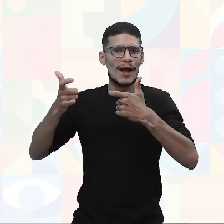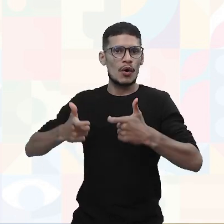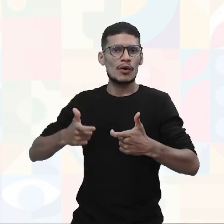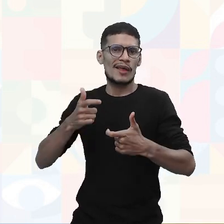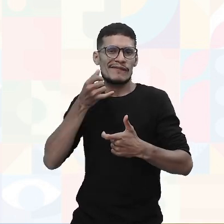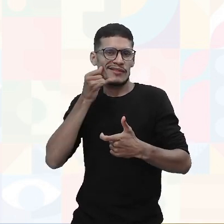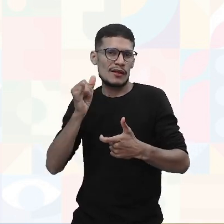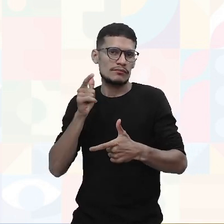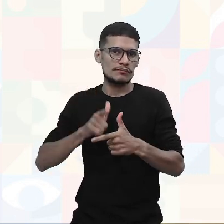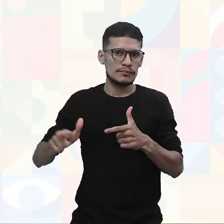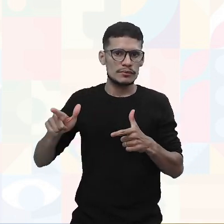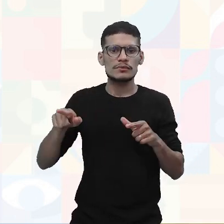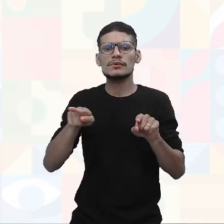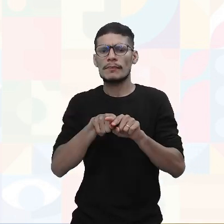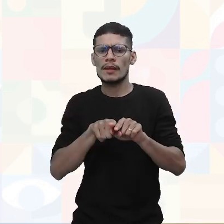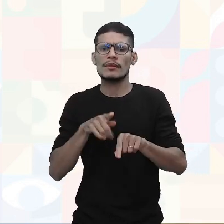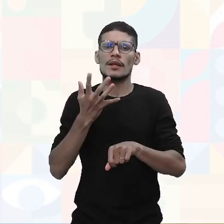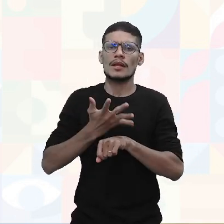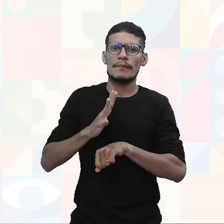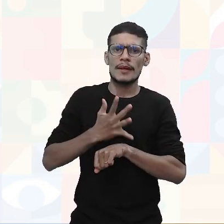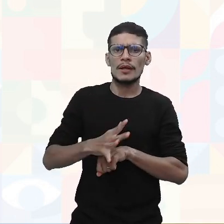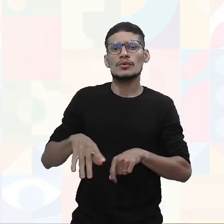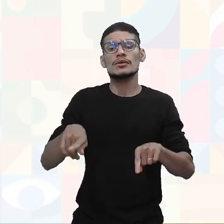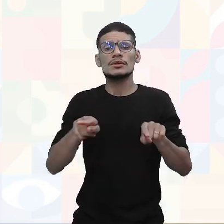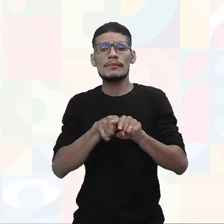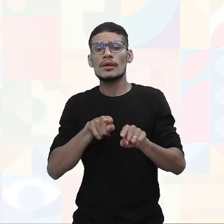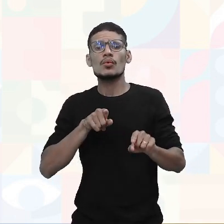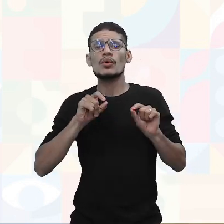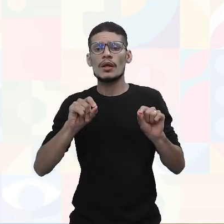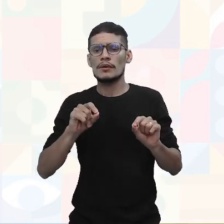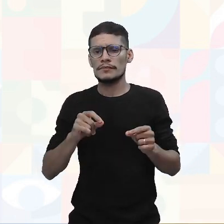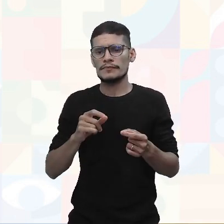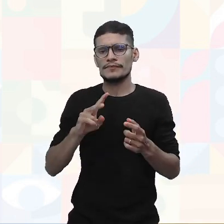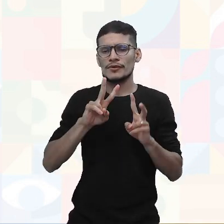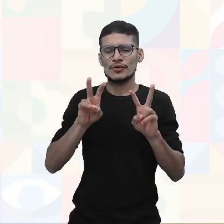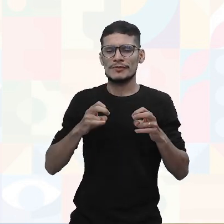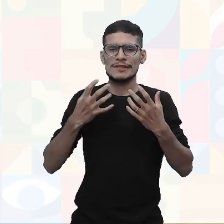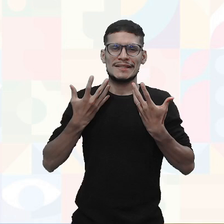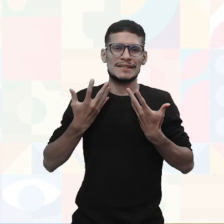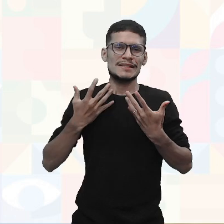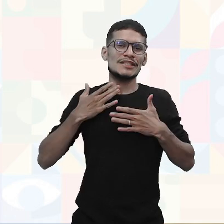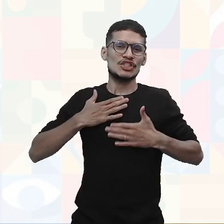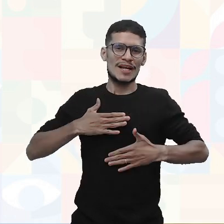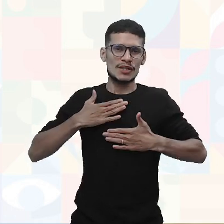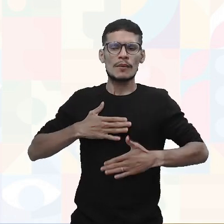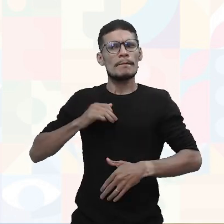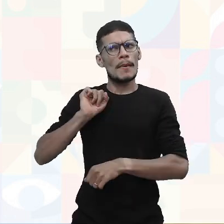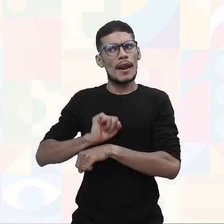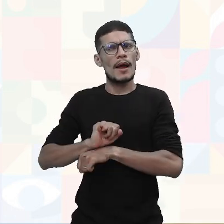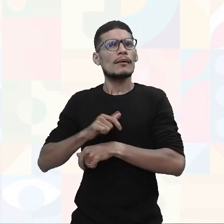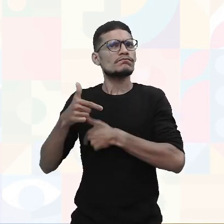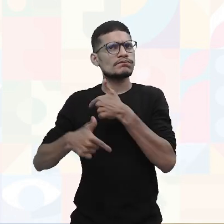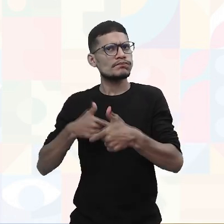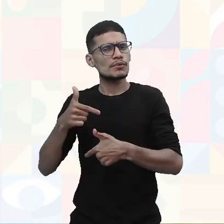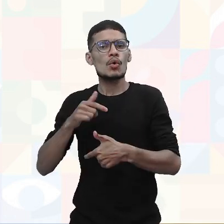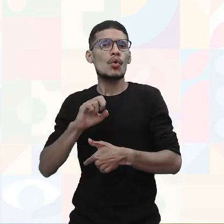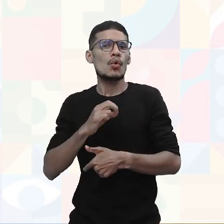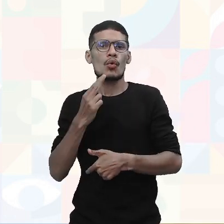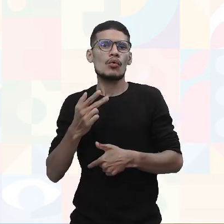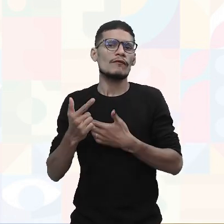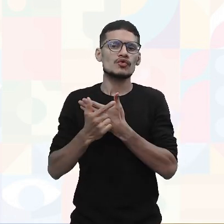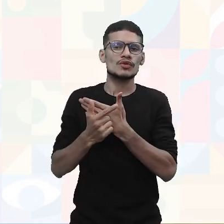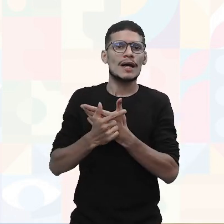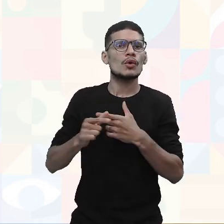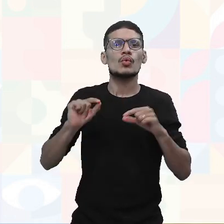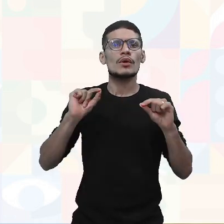e sempre a questão de treinamento e o descanso, que seria o quê? Ou dar uma parada, né, numa operação, ou o funcionário, o